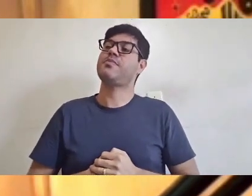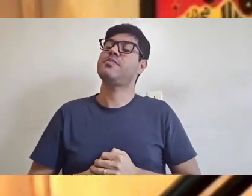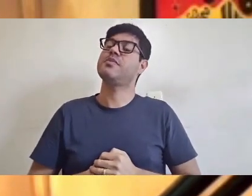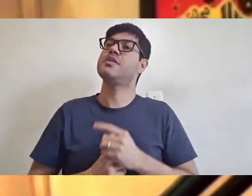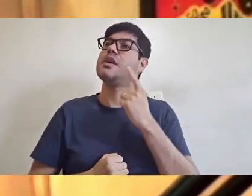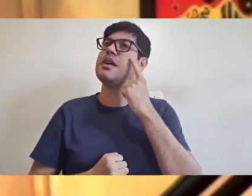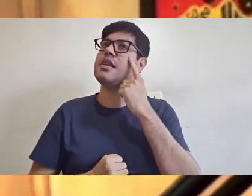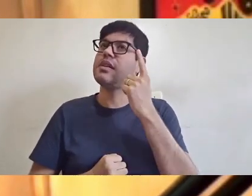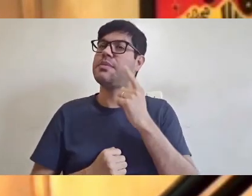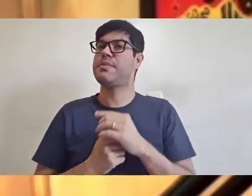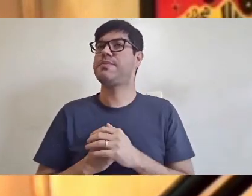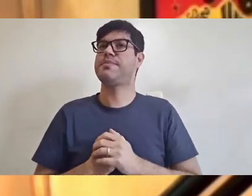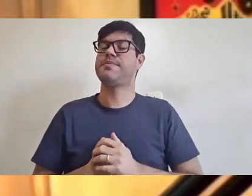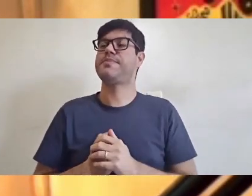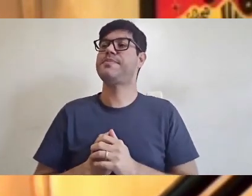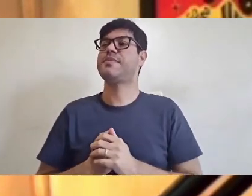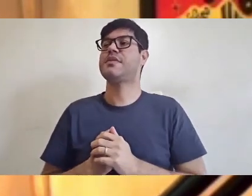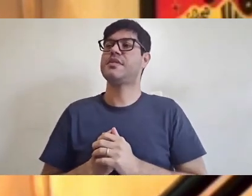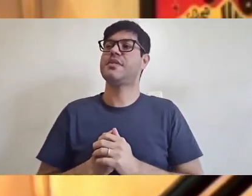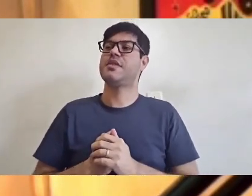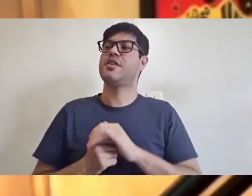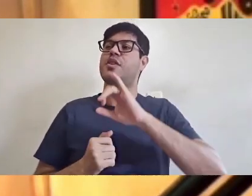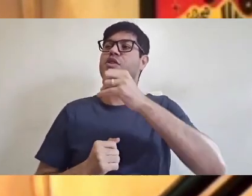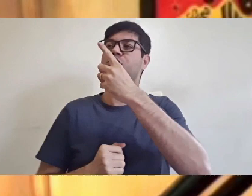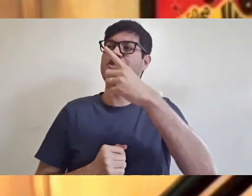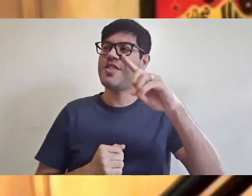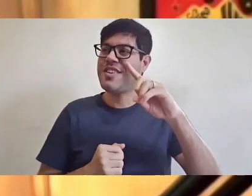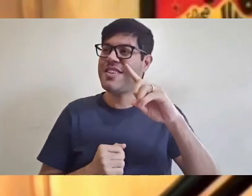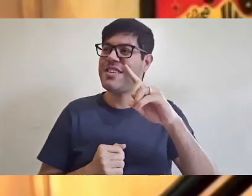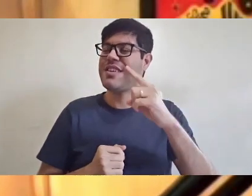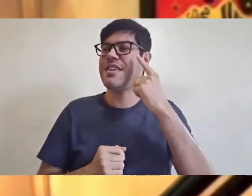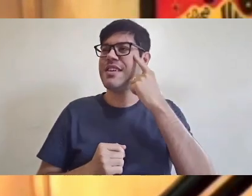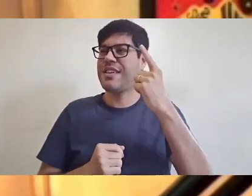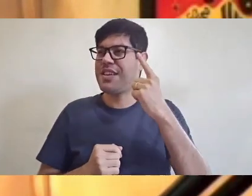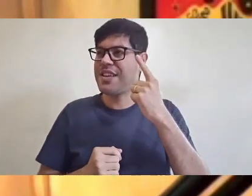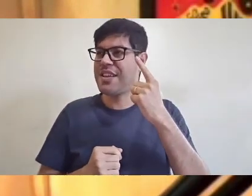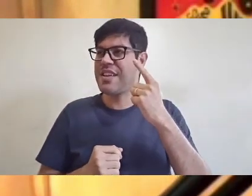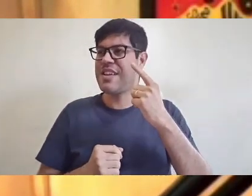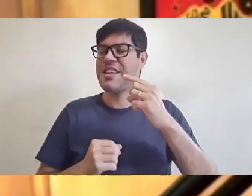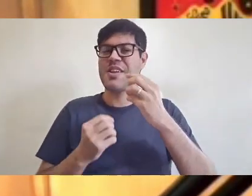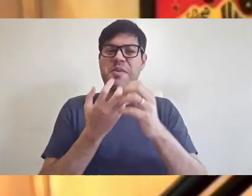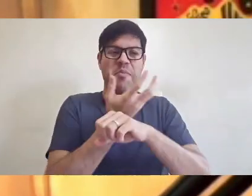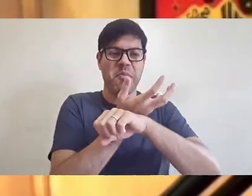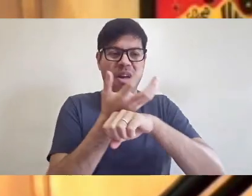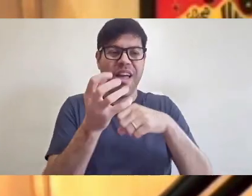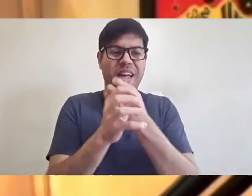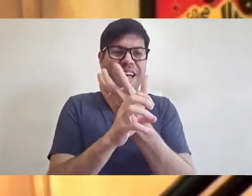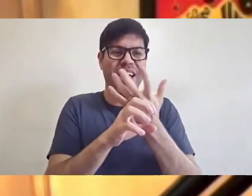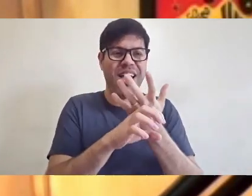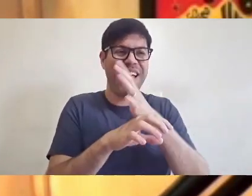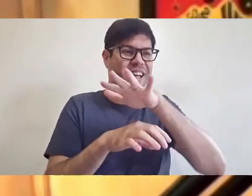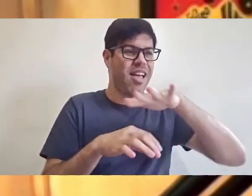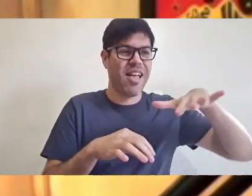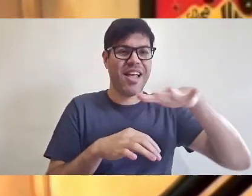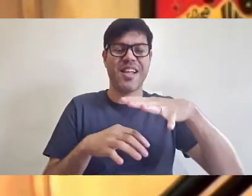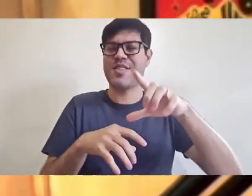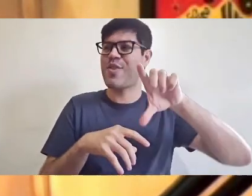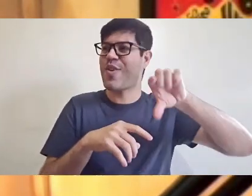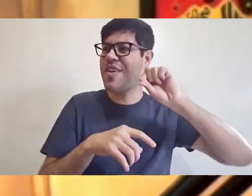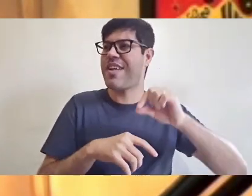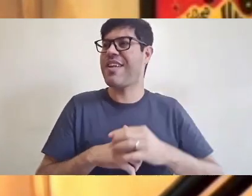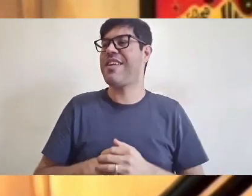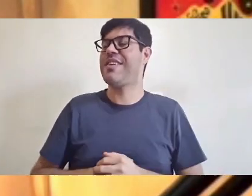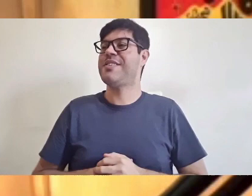Me lembro que eu levei o João Zangrande lá quando era terra só, mato Isso, e terra. isso mesmo. Para ver a área dele lá, que ele escolheu a área.